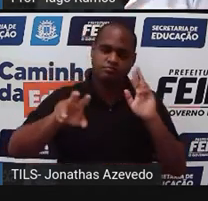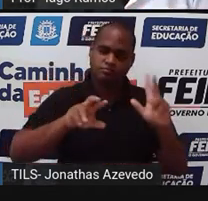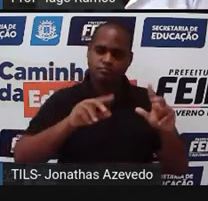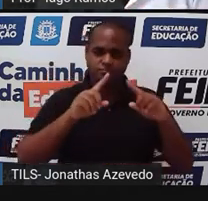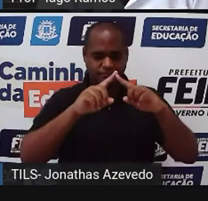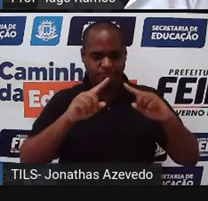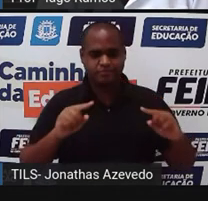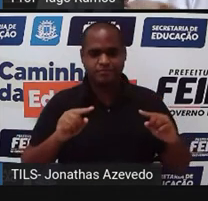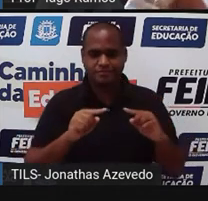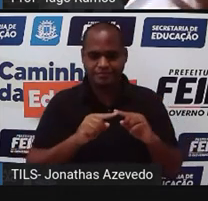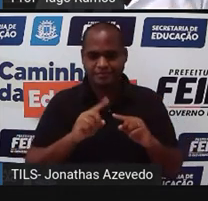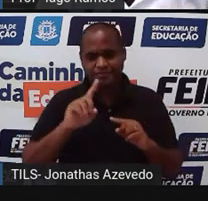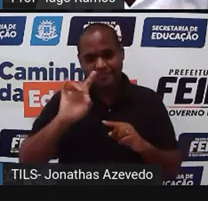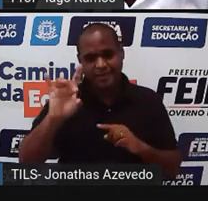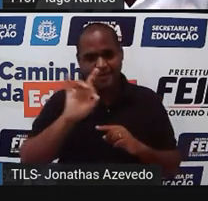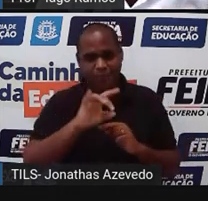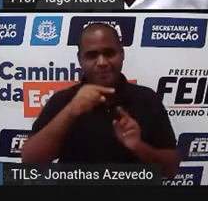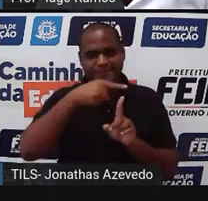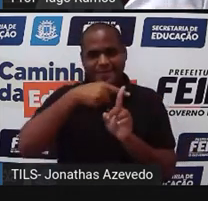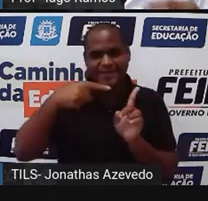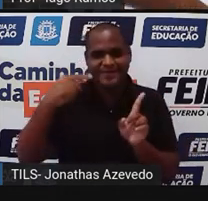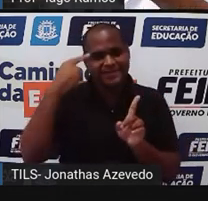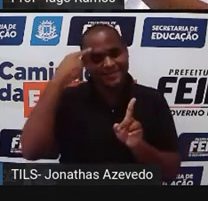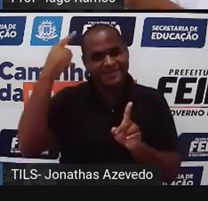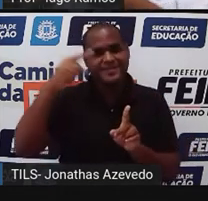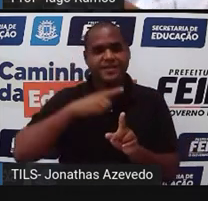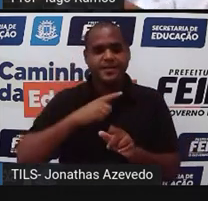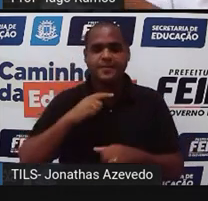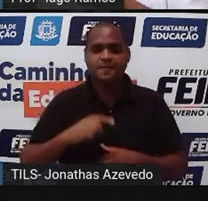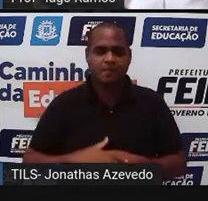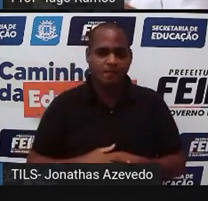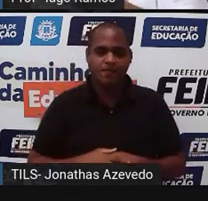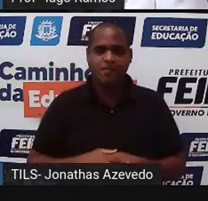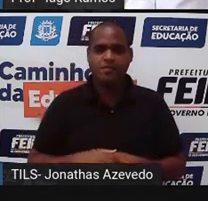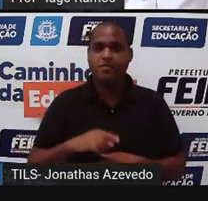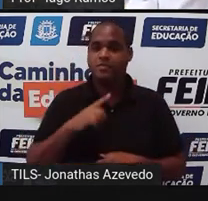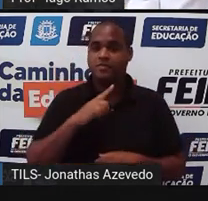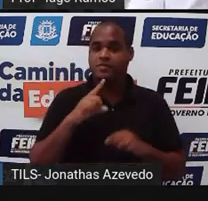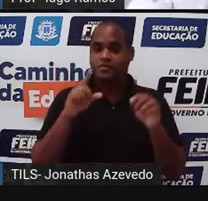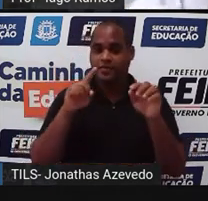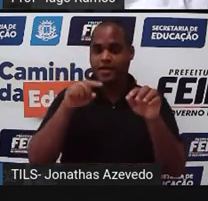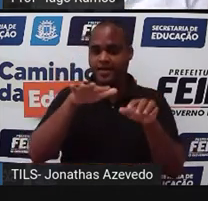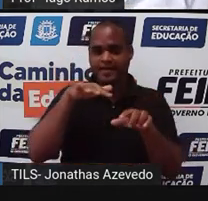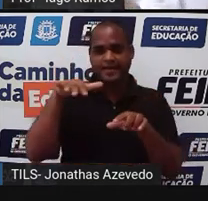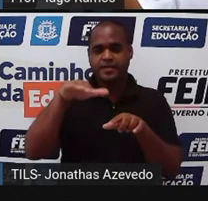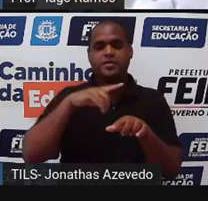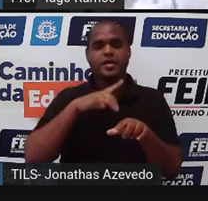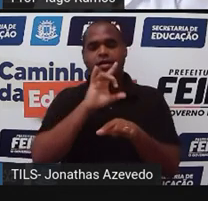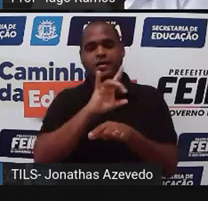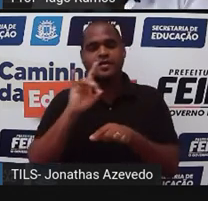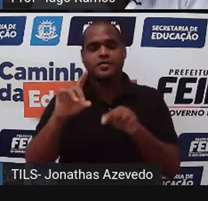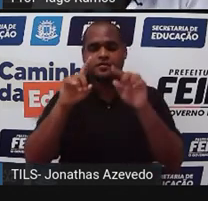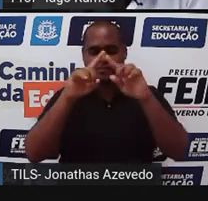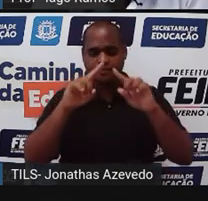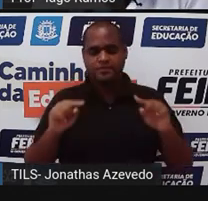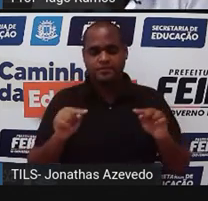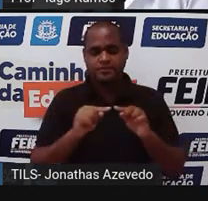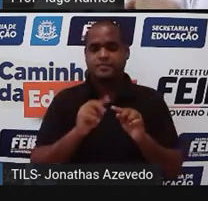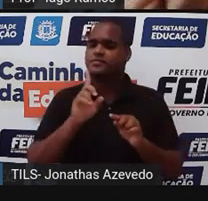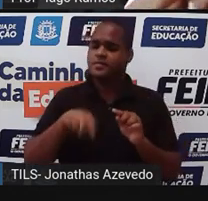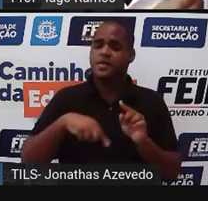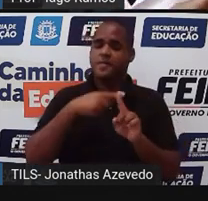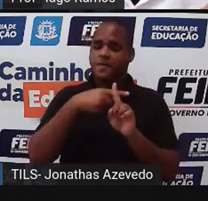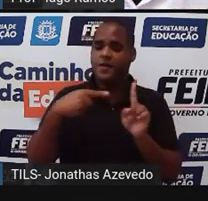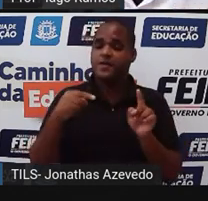retângulo o Ou seja a área de cada triângulo acaba sendo um metade